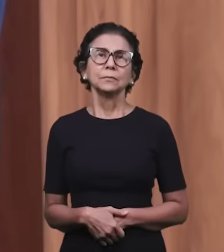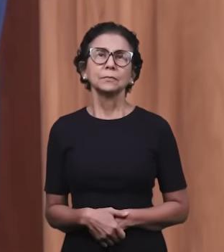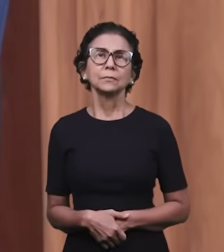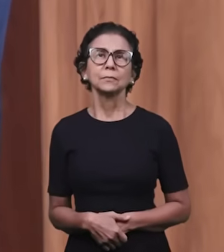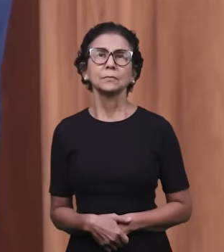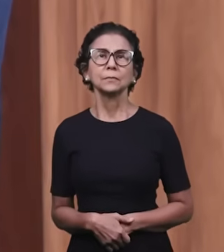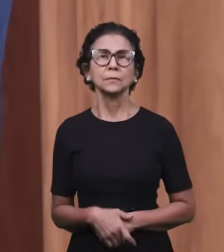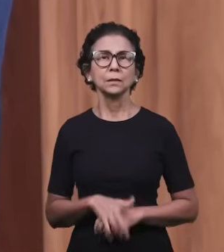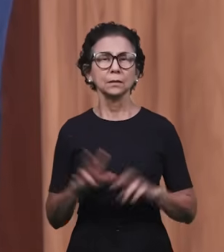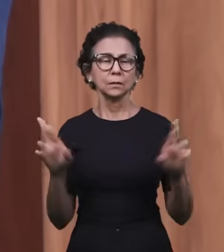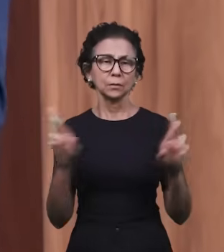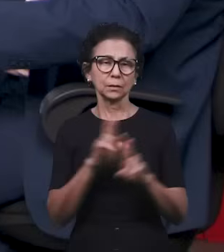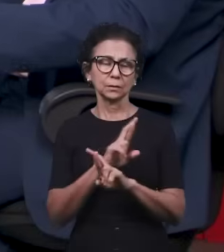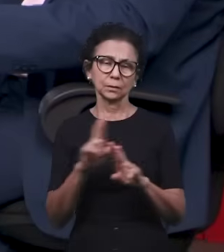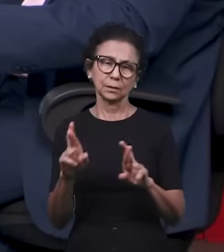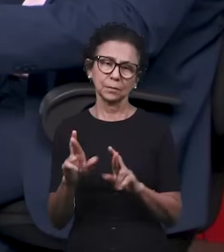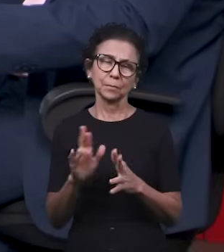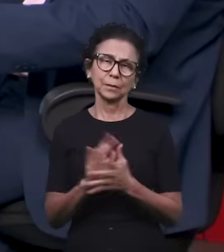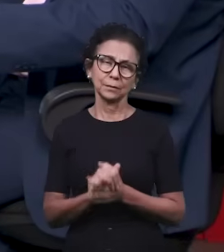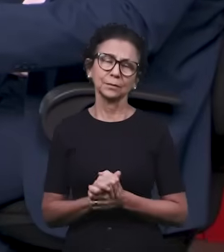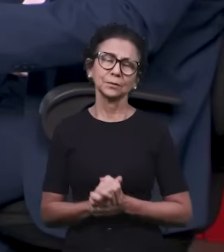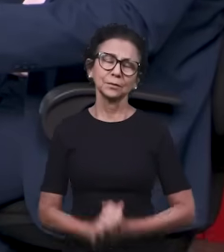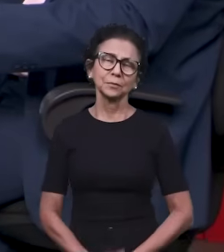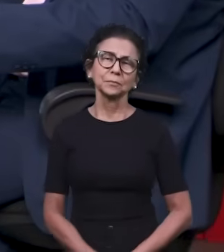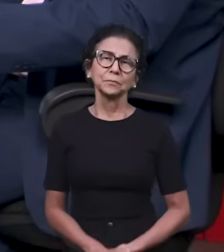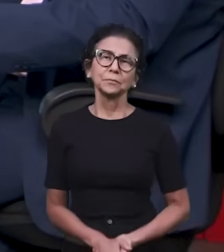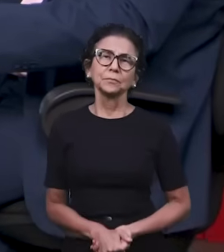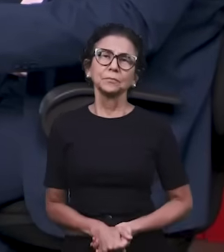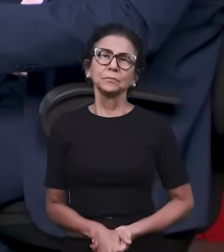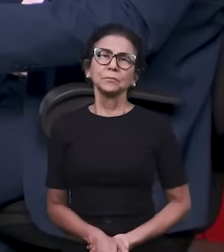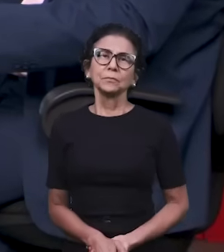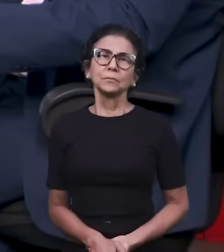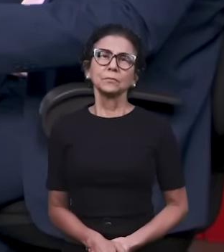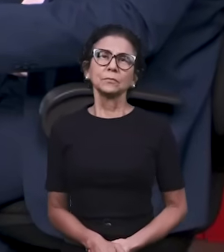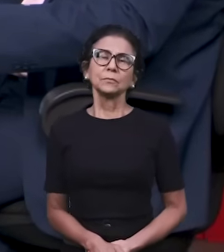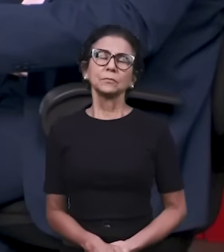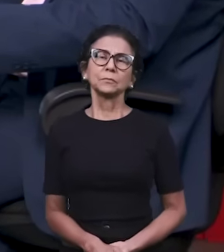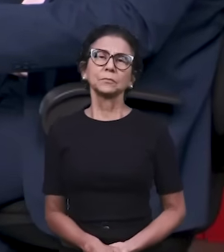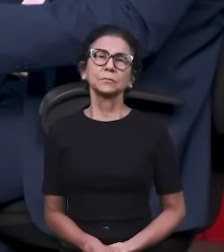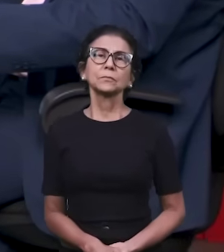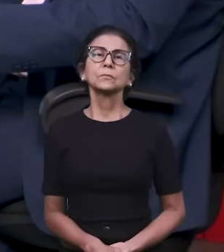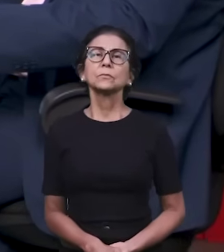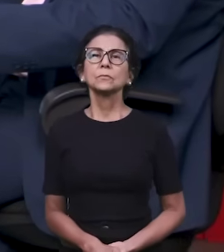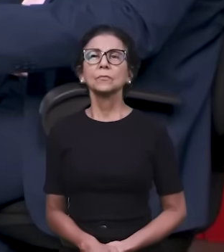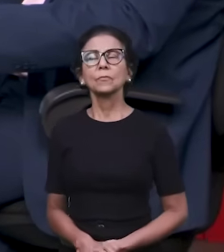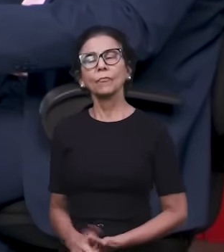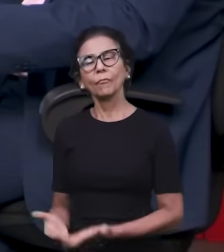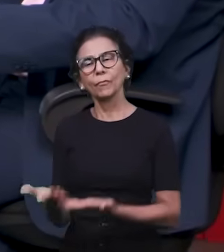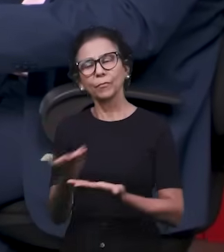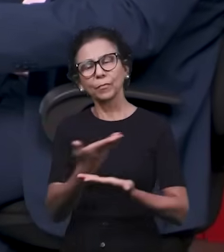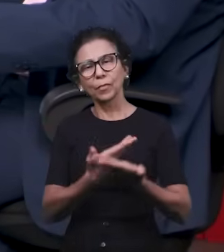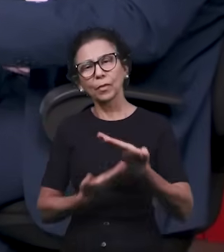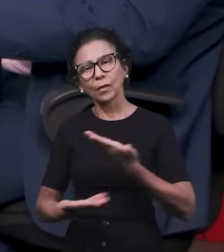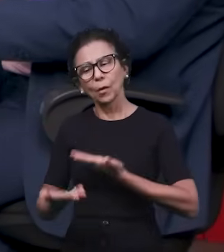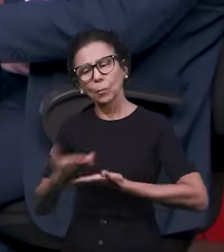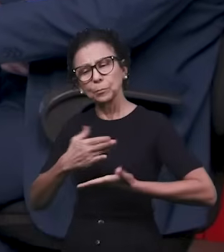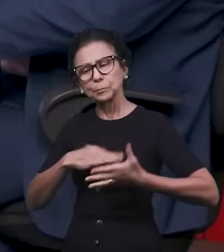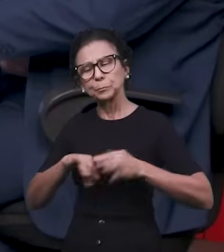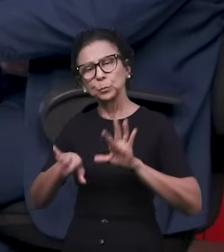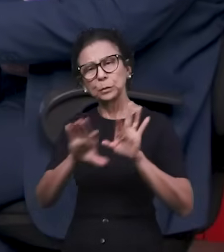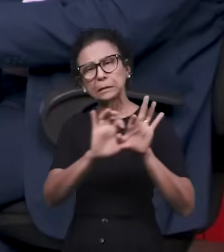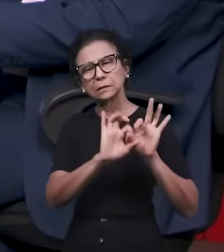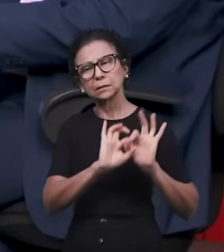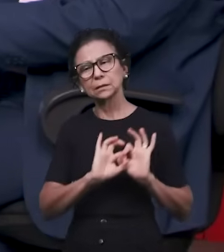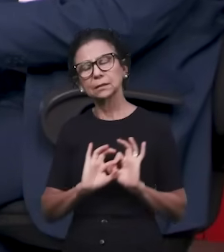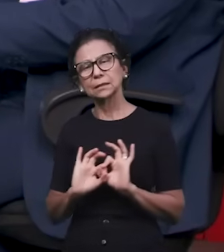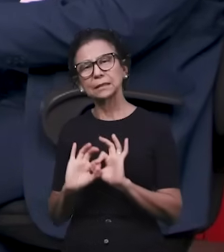e fazemos isso com muita alegria. Muito bem, quer dizer, é algo realmente harmônico, não é, Luiz Fernando? Há uma harmonia